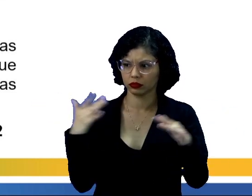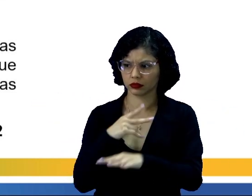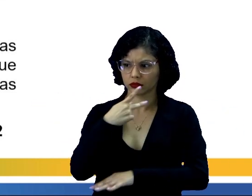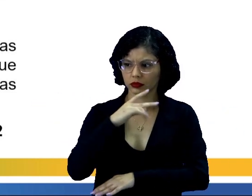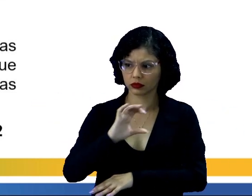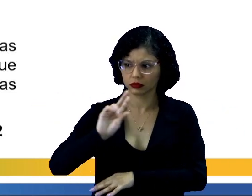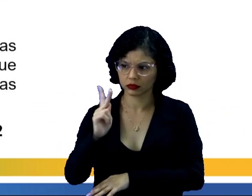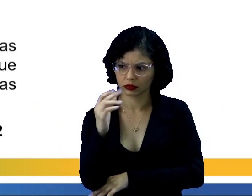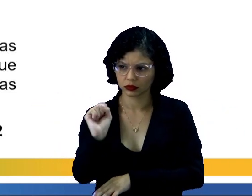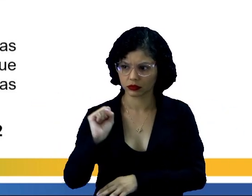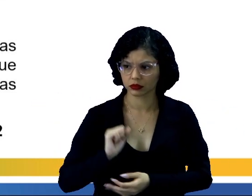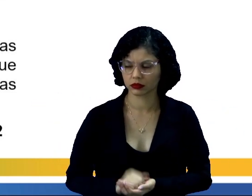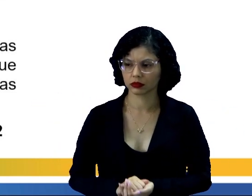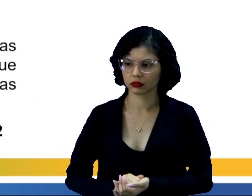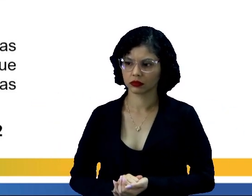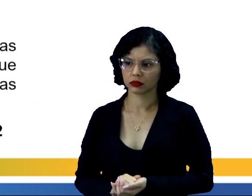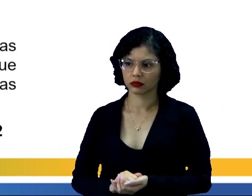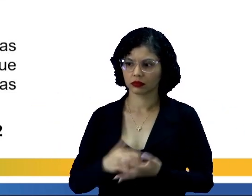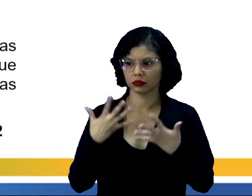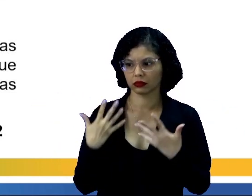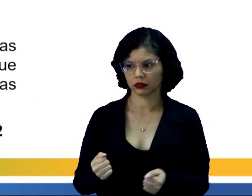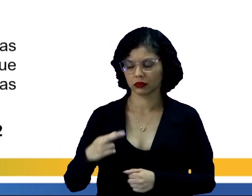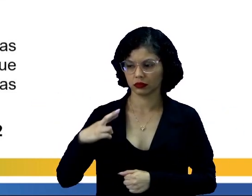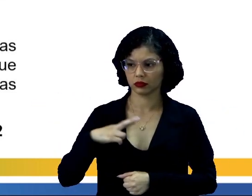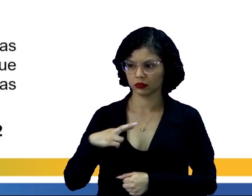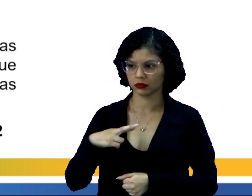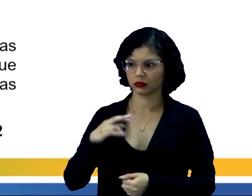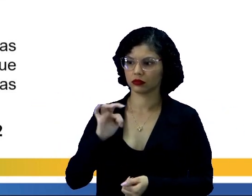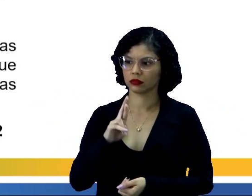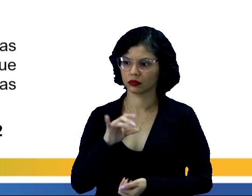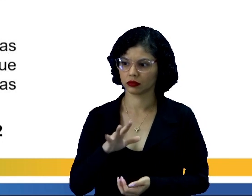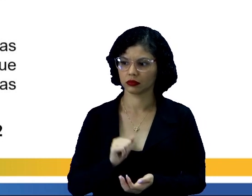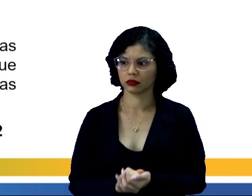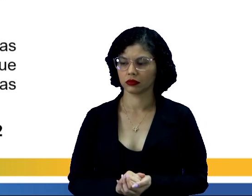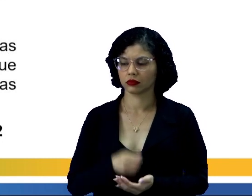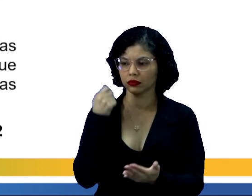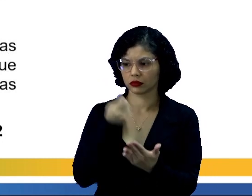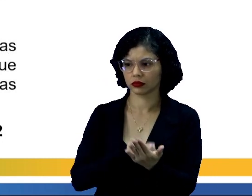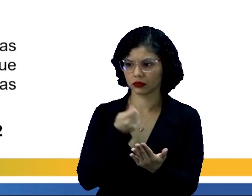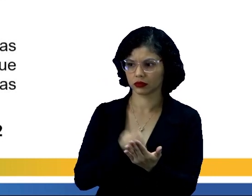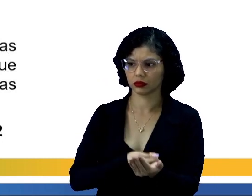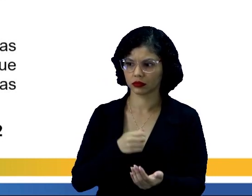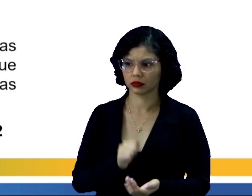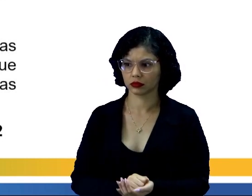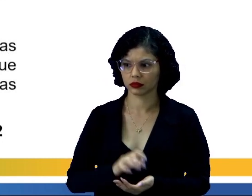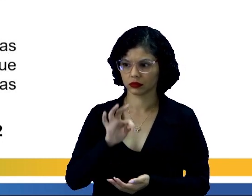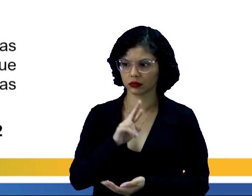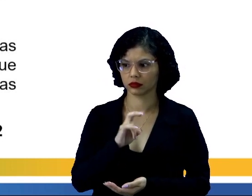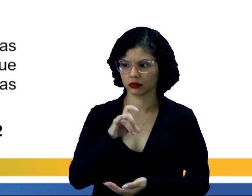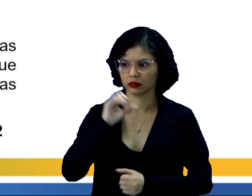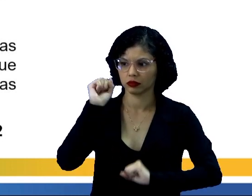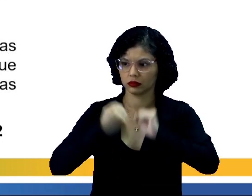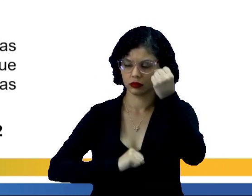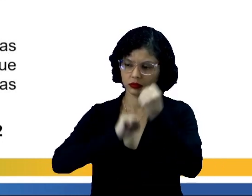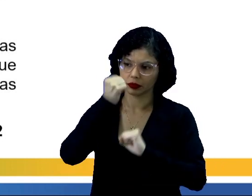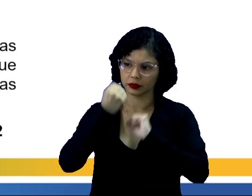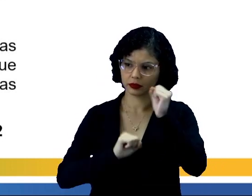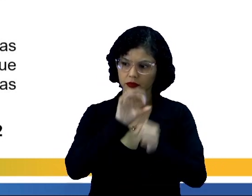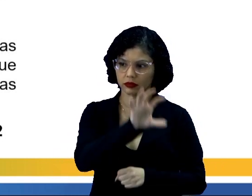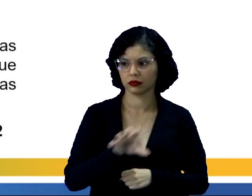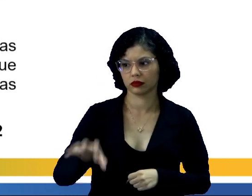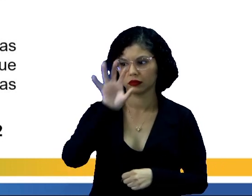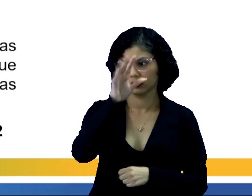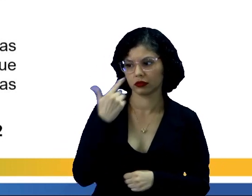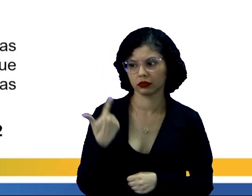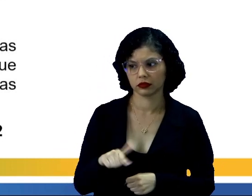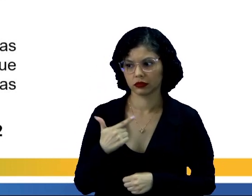centros hidrelétricas, que autorizou a privatização da Eletrobras e obrigação de contratar usinas termoelétricas